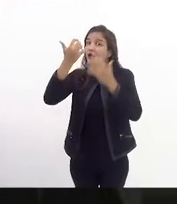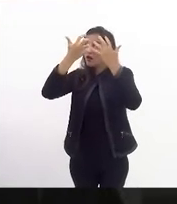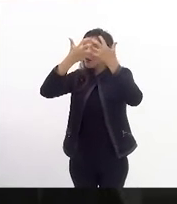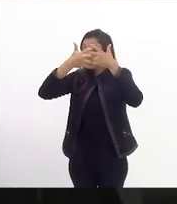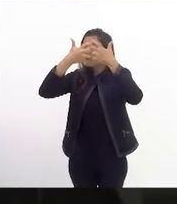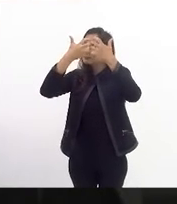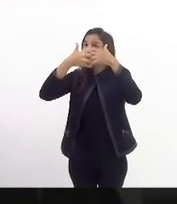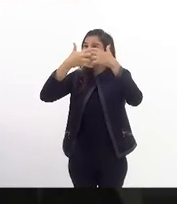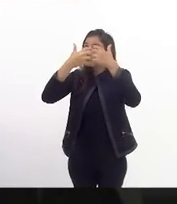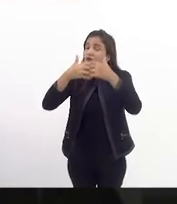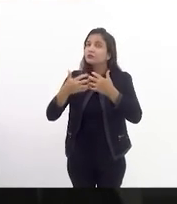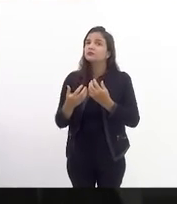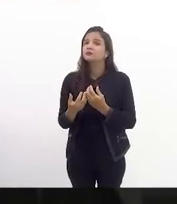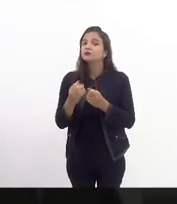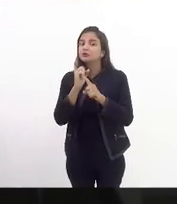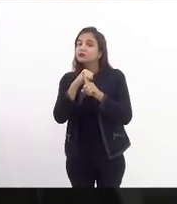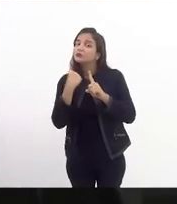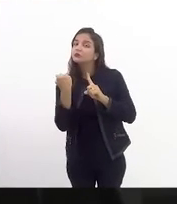nossa sociedade,